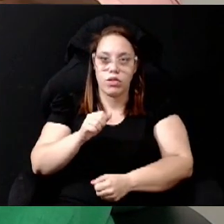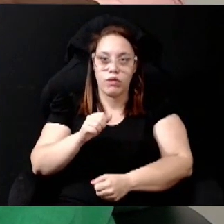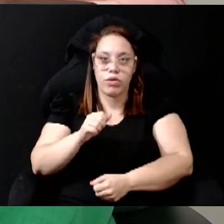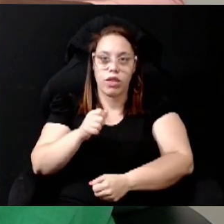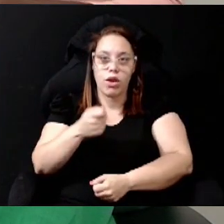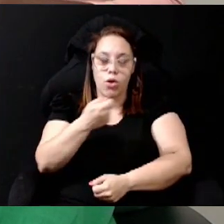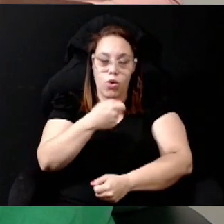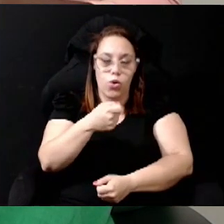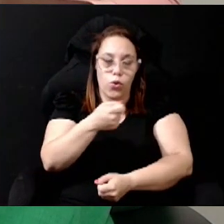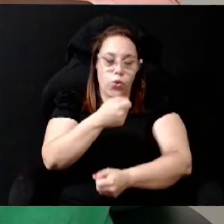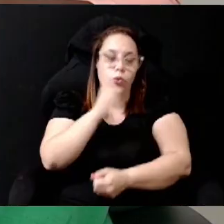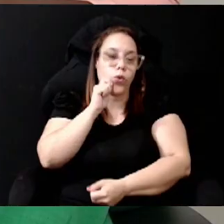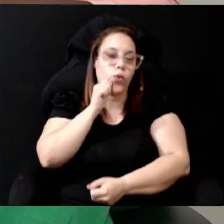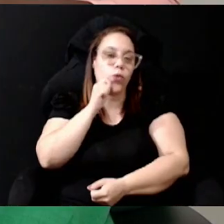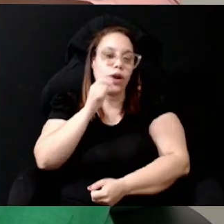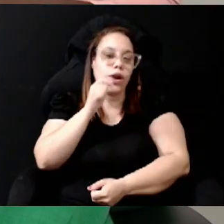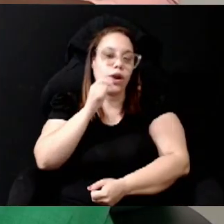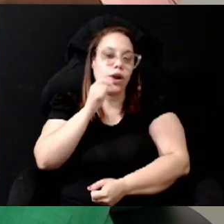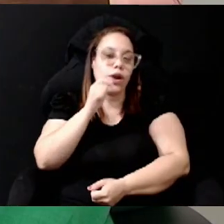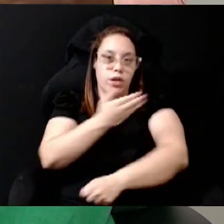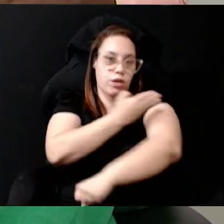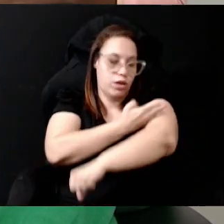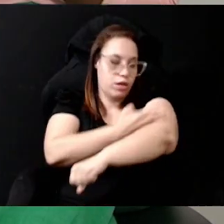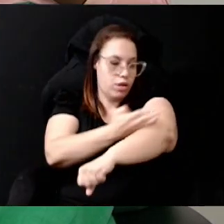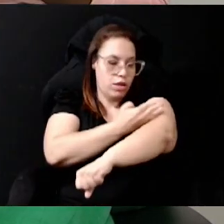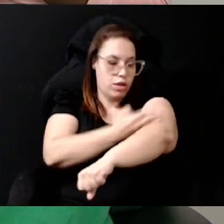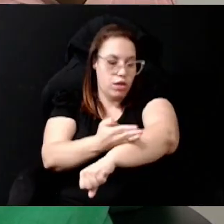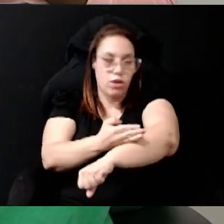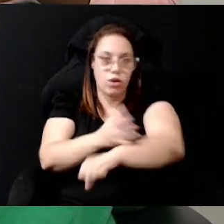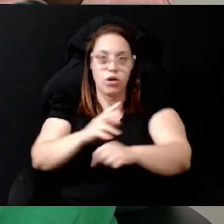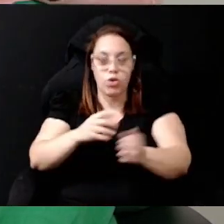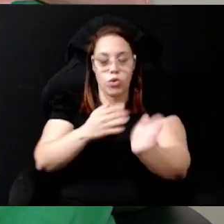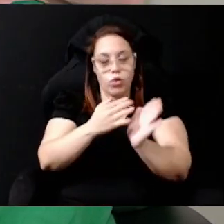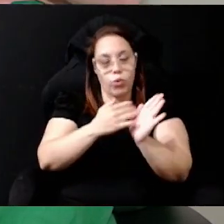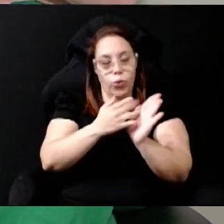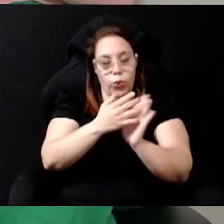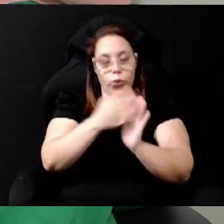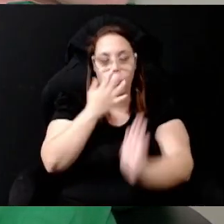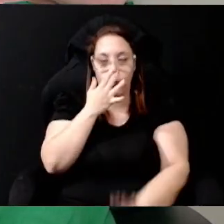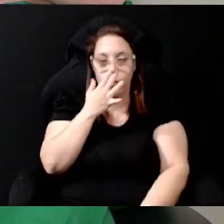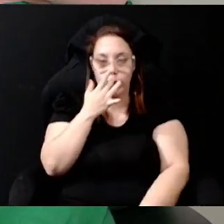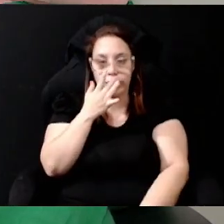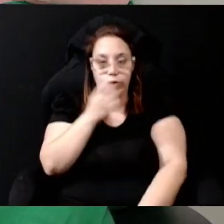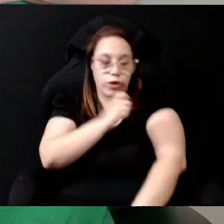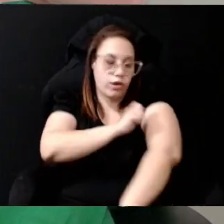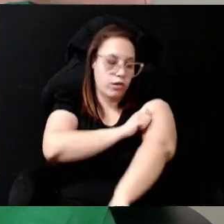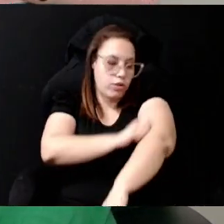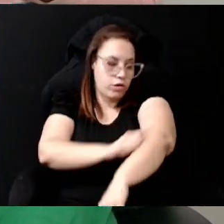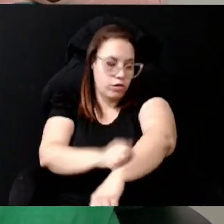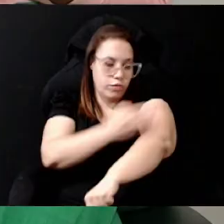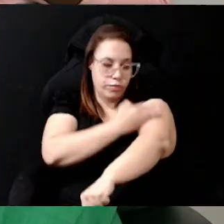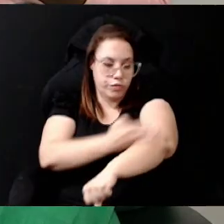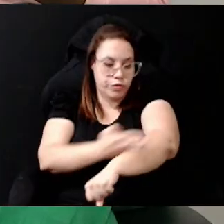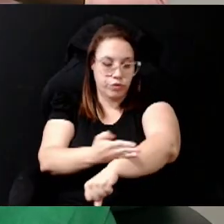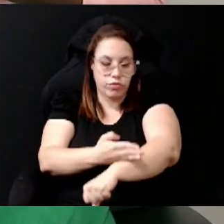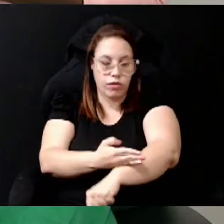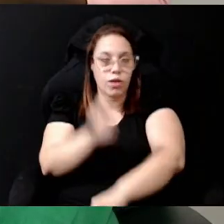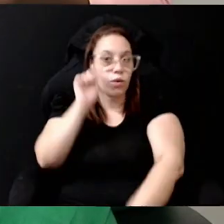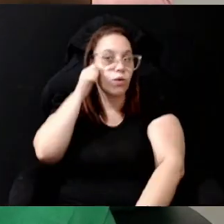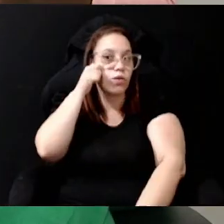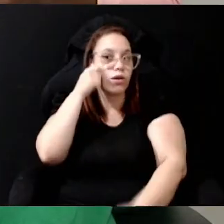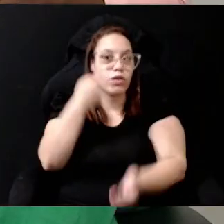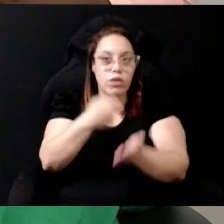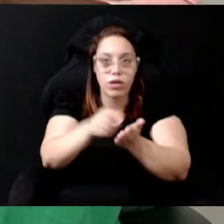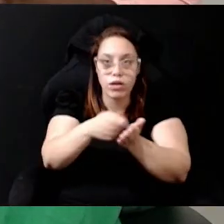educação infantil com lápis tom de pele, né? Quando ele vai ofertar um lápis, ele oferece o lápis que tem todos os tons de pele, para que aquela criança possa se retratar, então